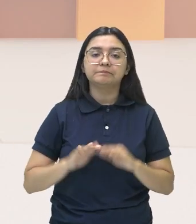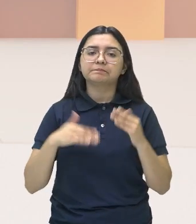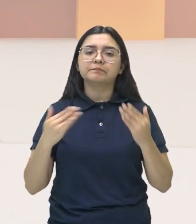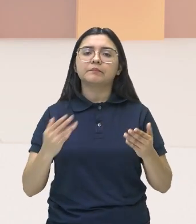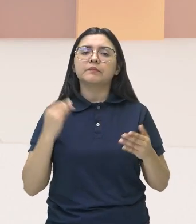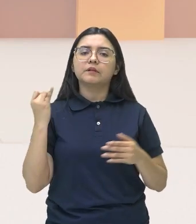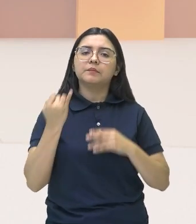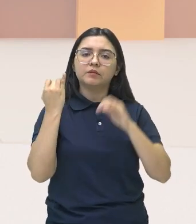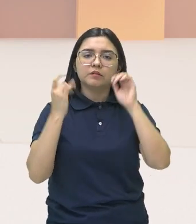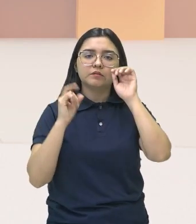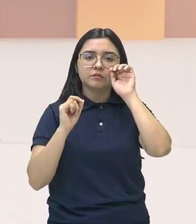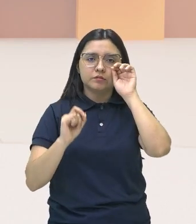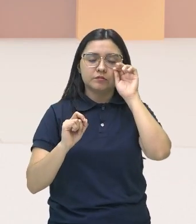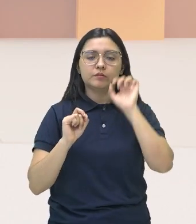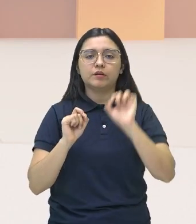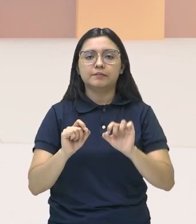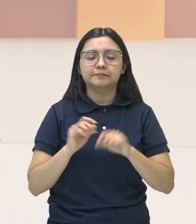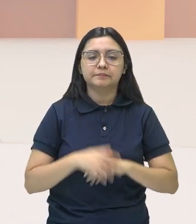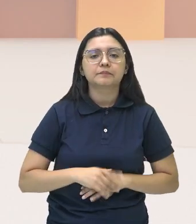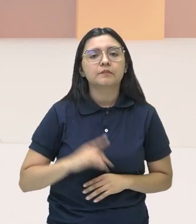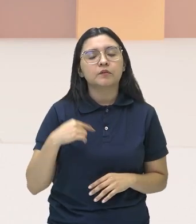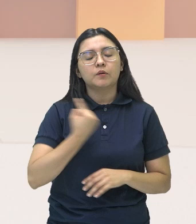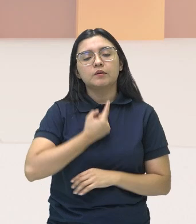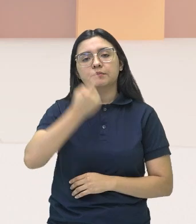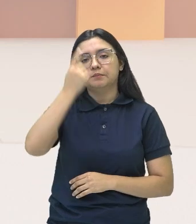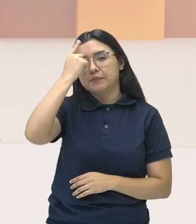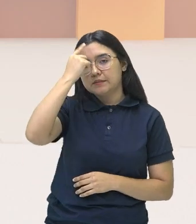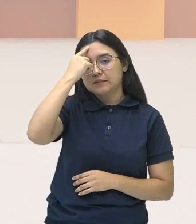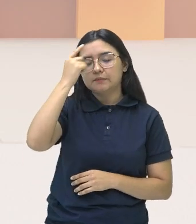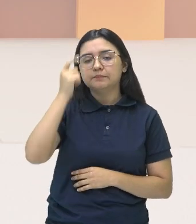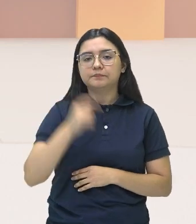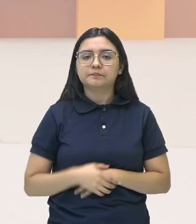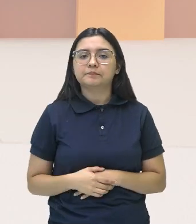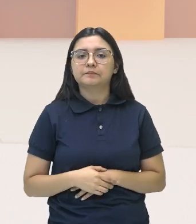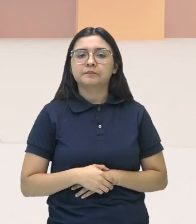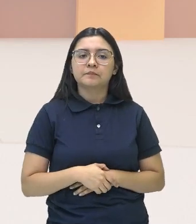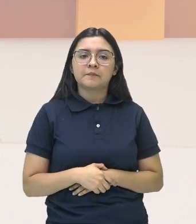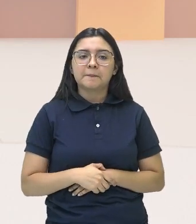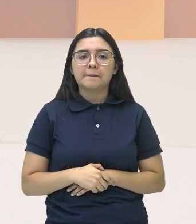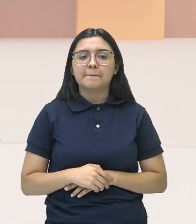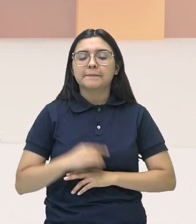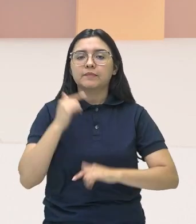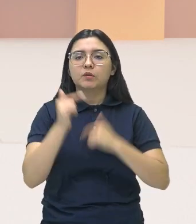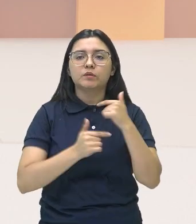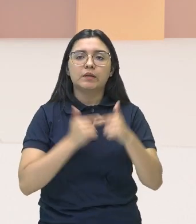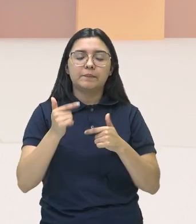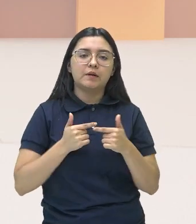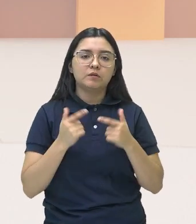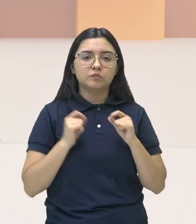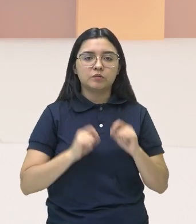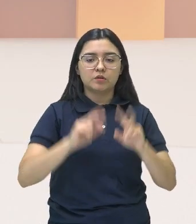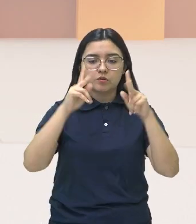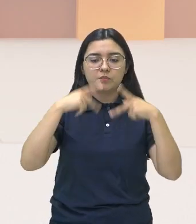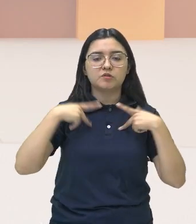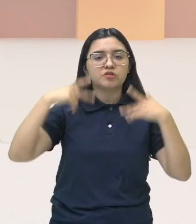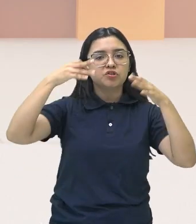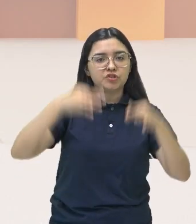importante a gente pensar nisso, né? Não é que o trabalho simplesmente dignifica o homem.